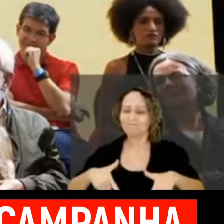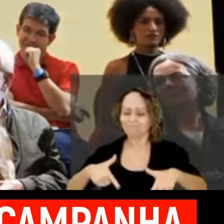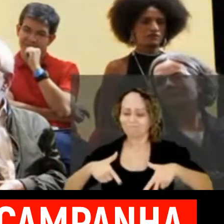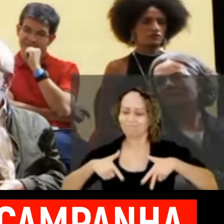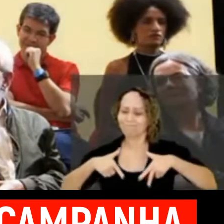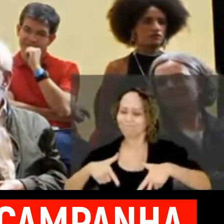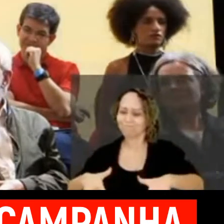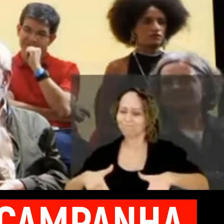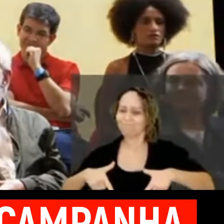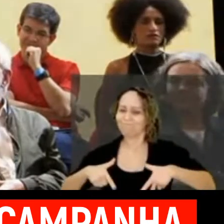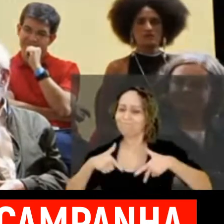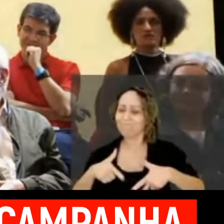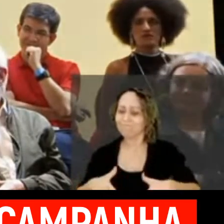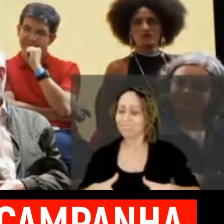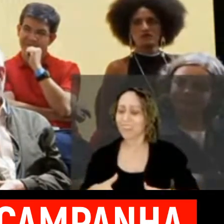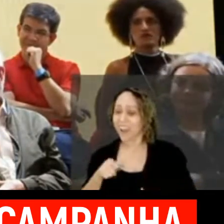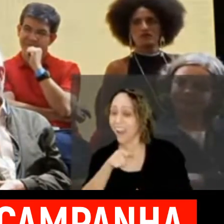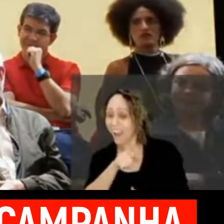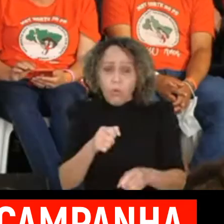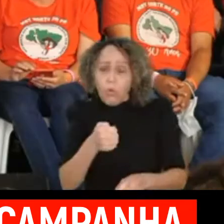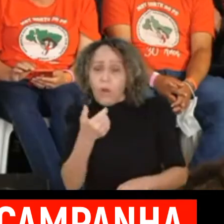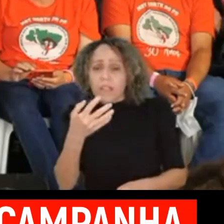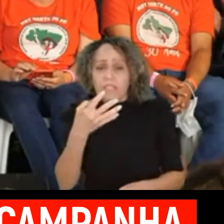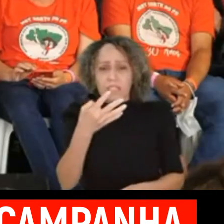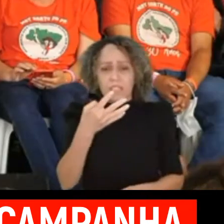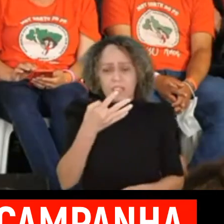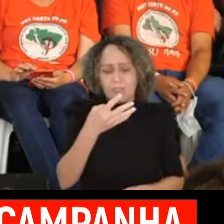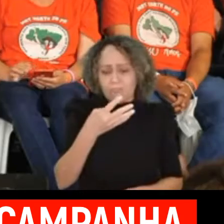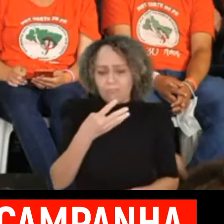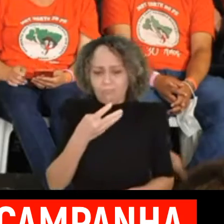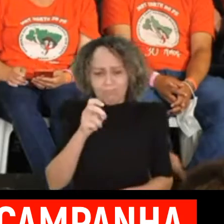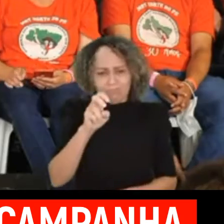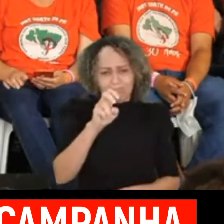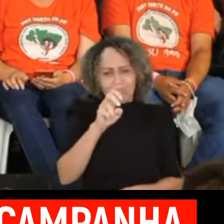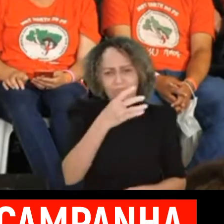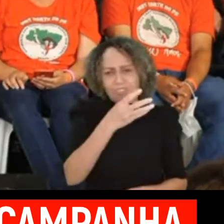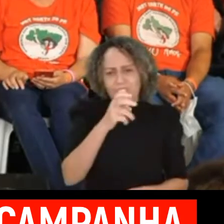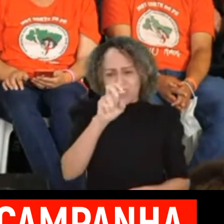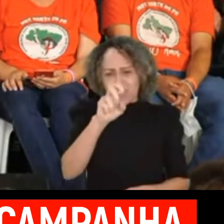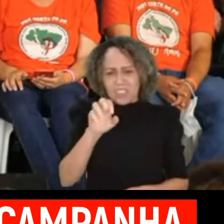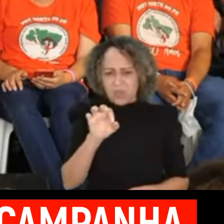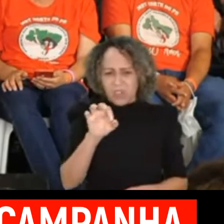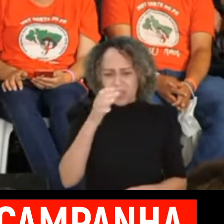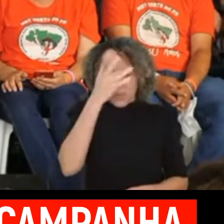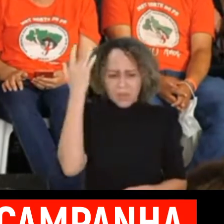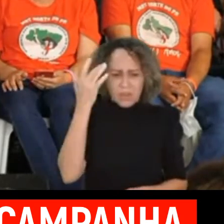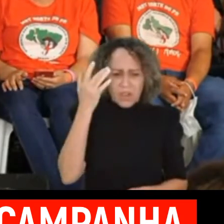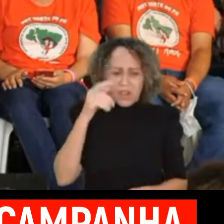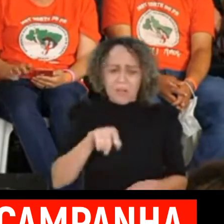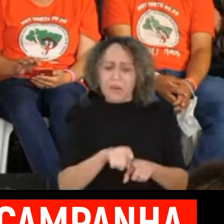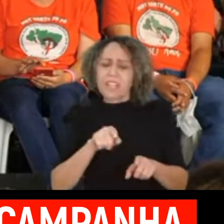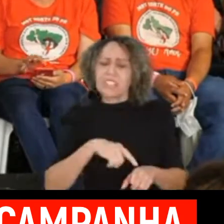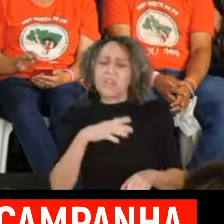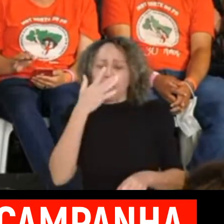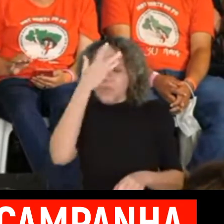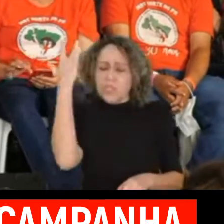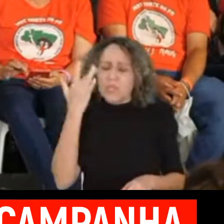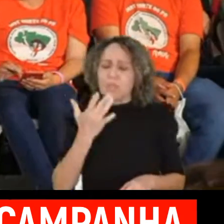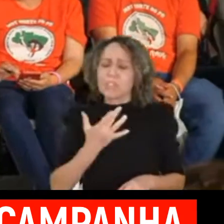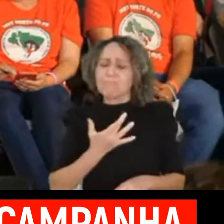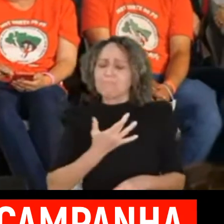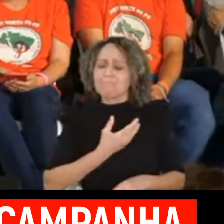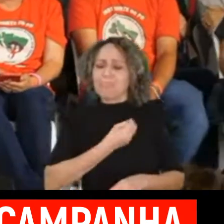Haverá pronunciamento do ex-governador Geraldo Alckmin e de Lula, além da participação dos presidentes e lideranças do PT, PSB,